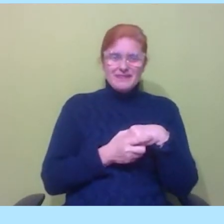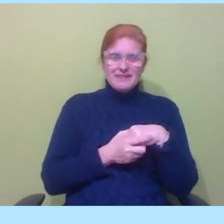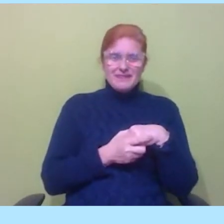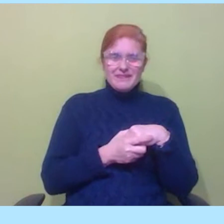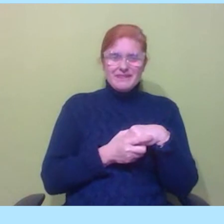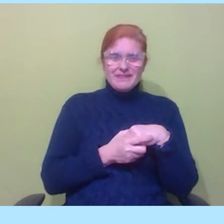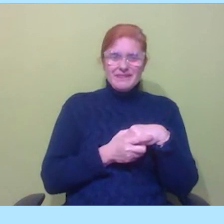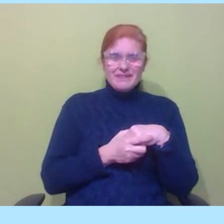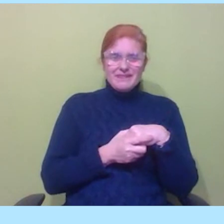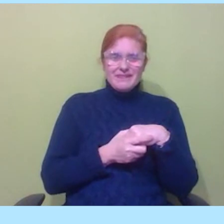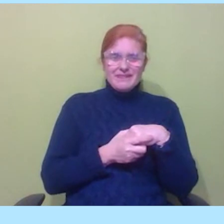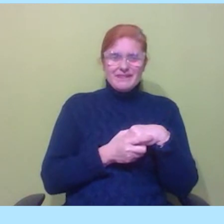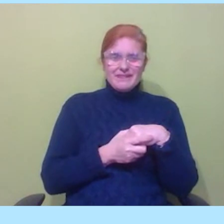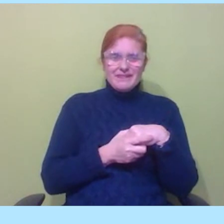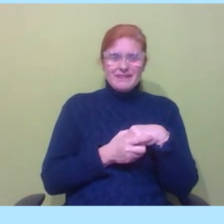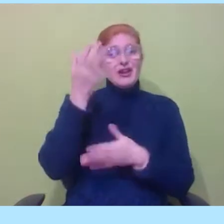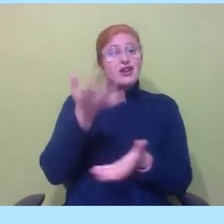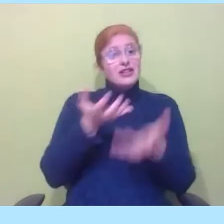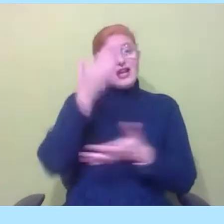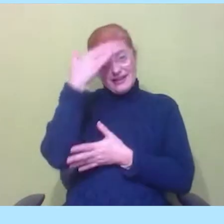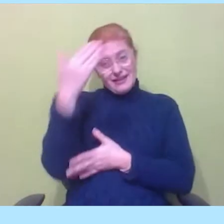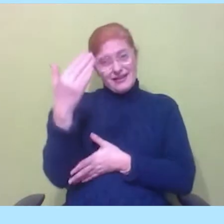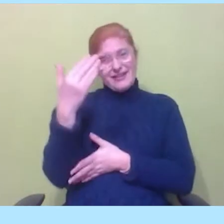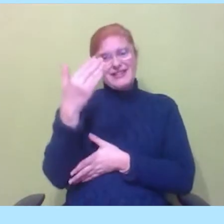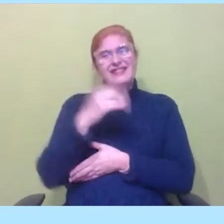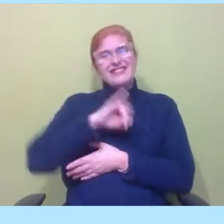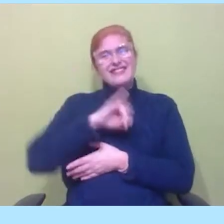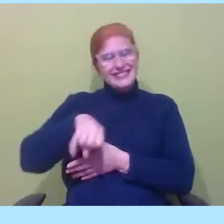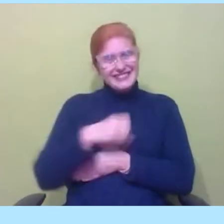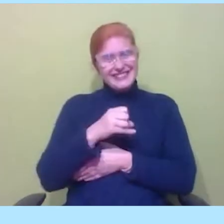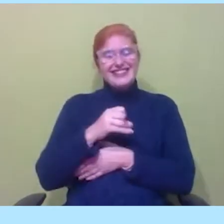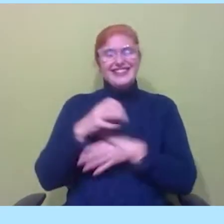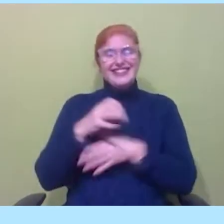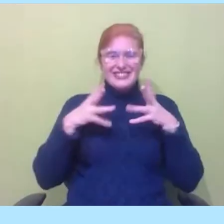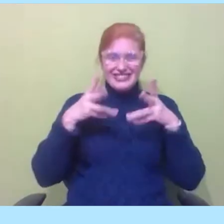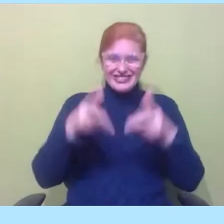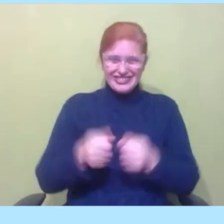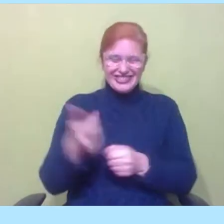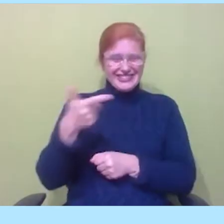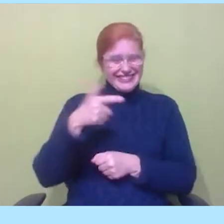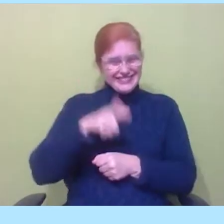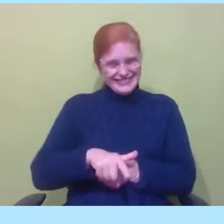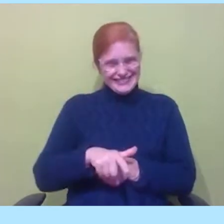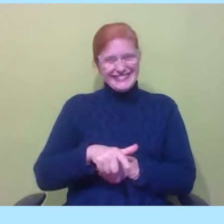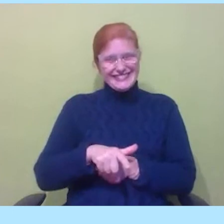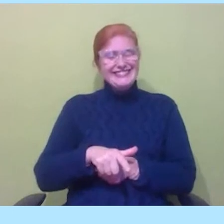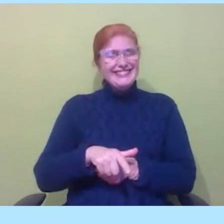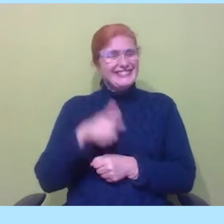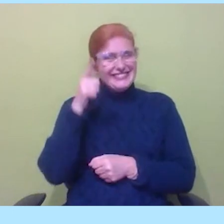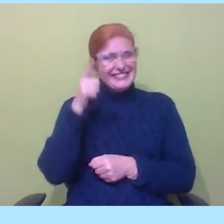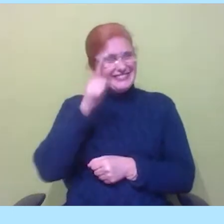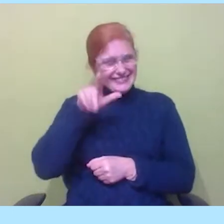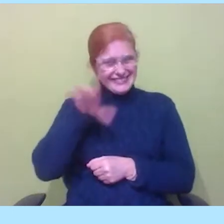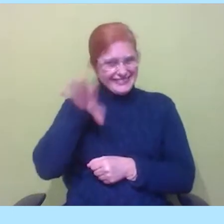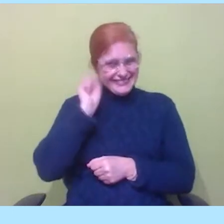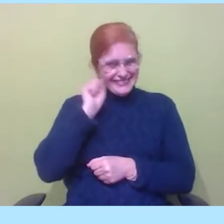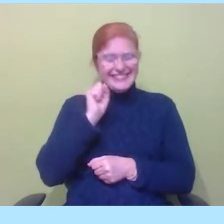de trocar com todos de novo, mesmo as que eu não estou ouvindo, mas todos muito